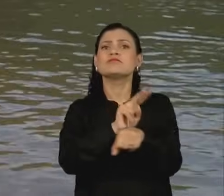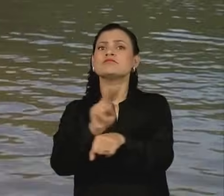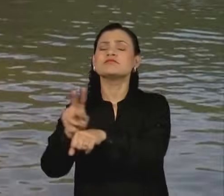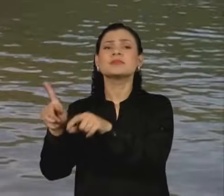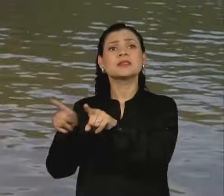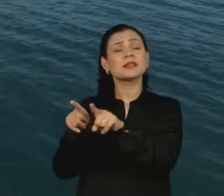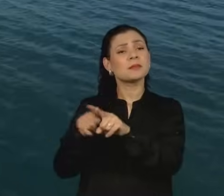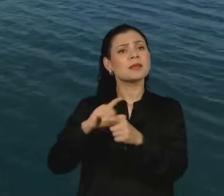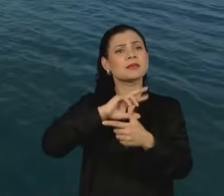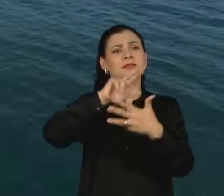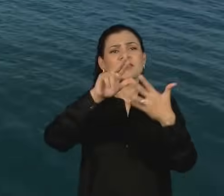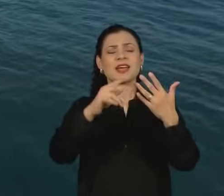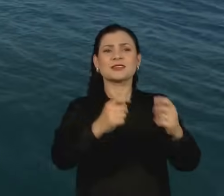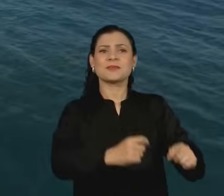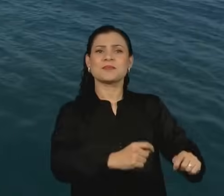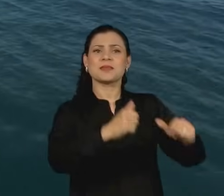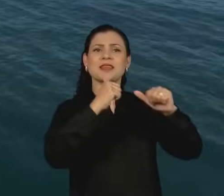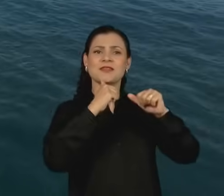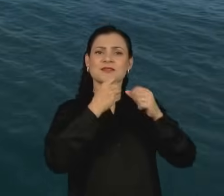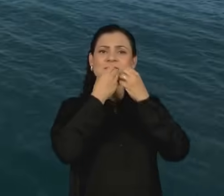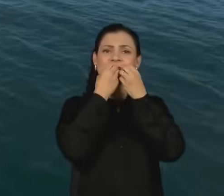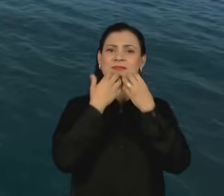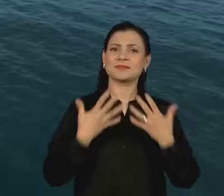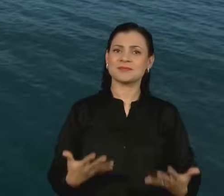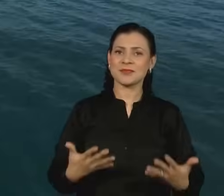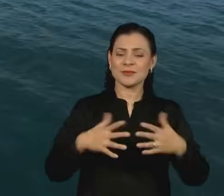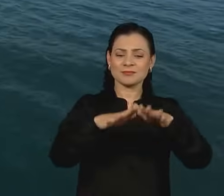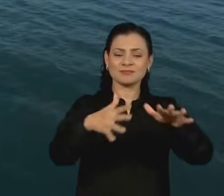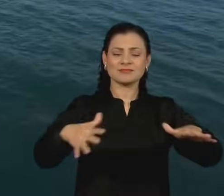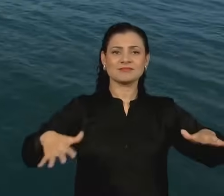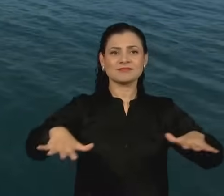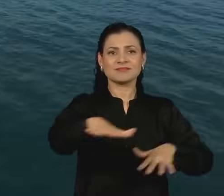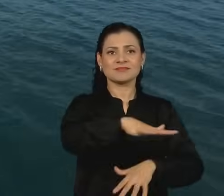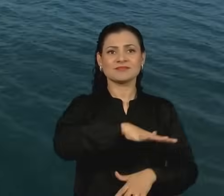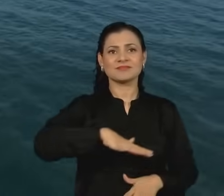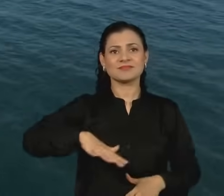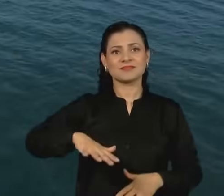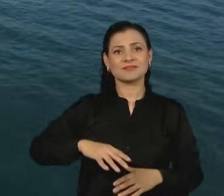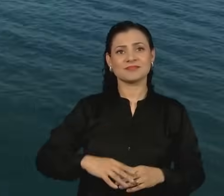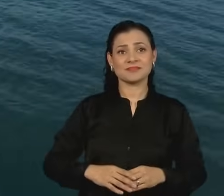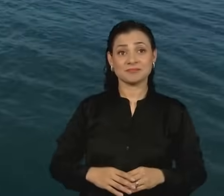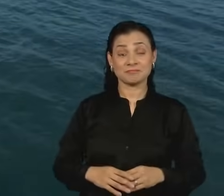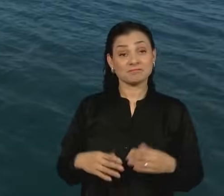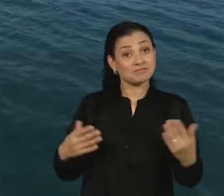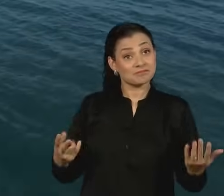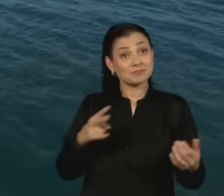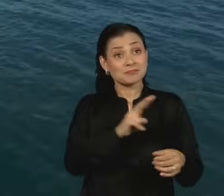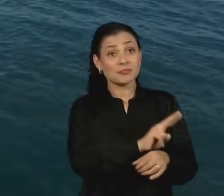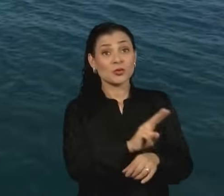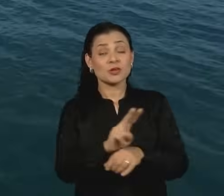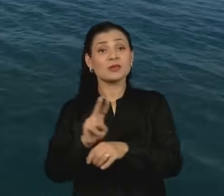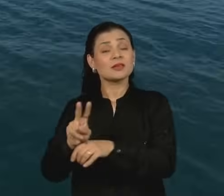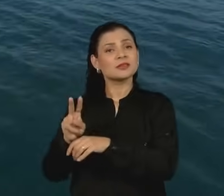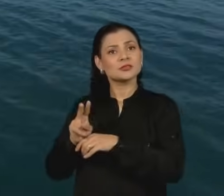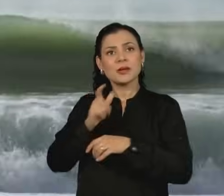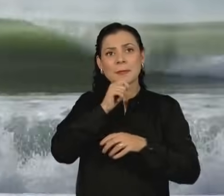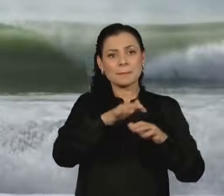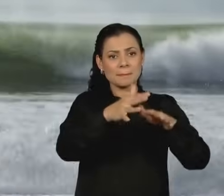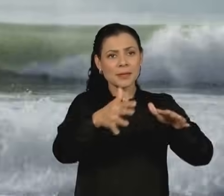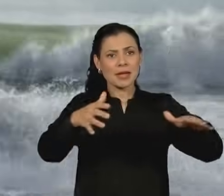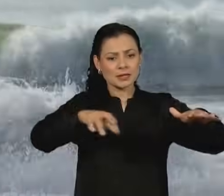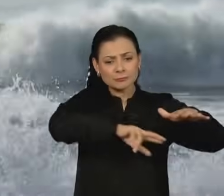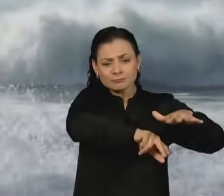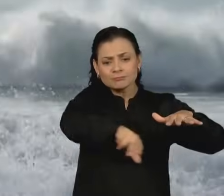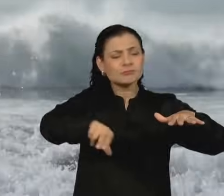diversos benefícios providos por eles. Para proteger os ecossistemas marinhos,